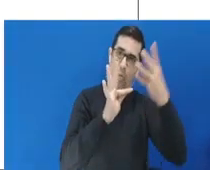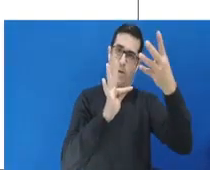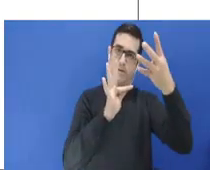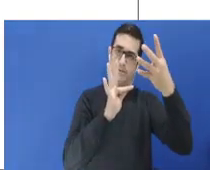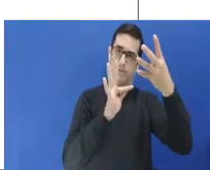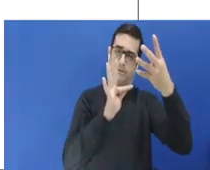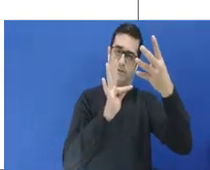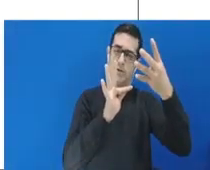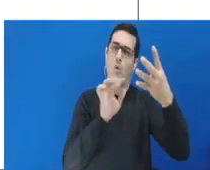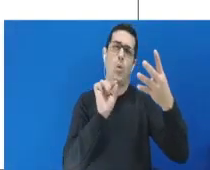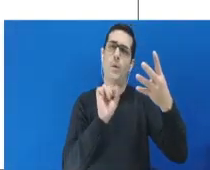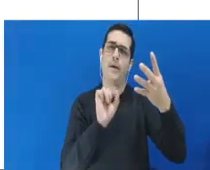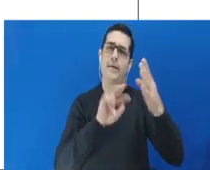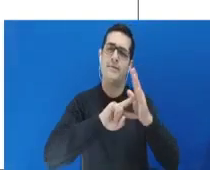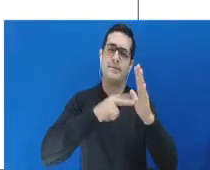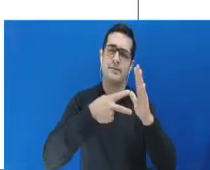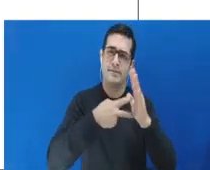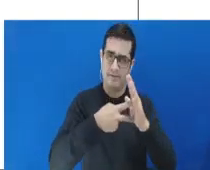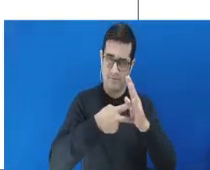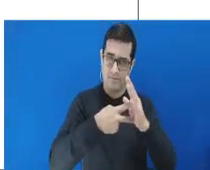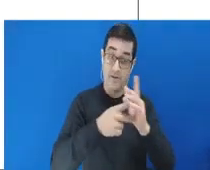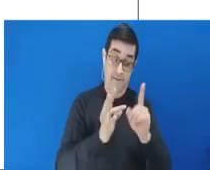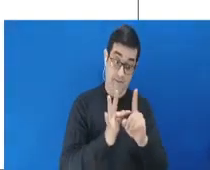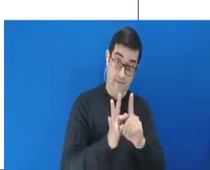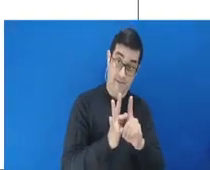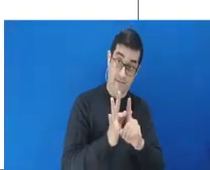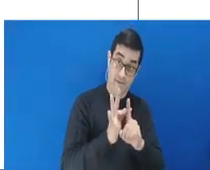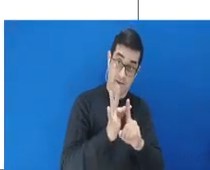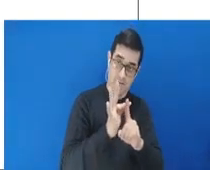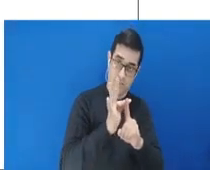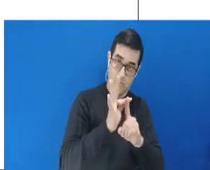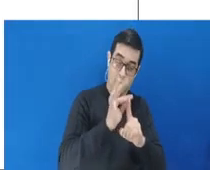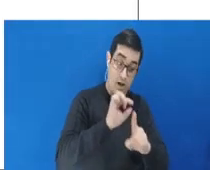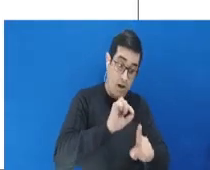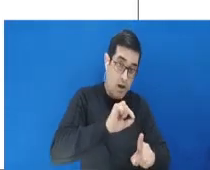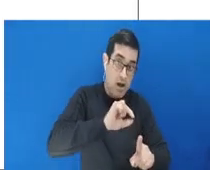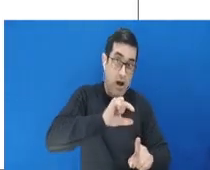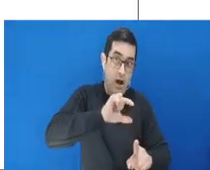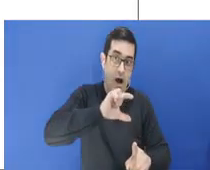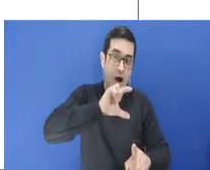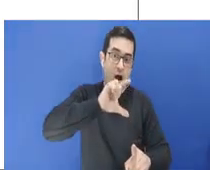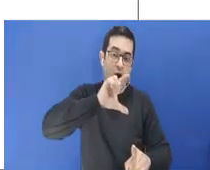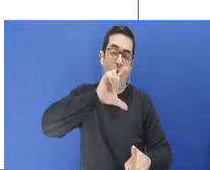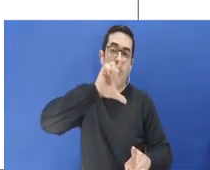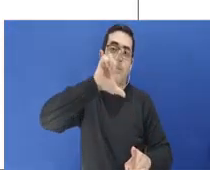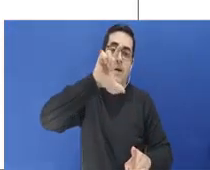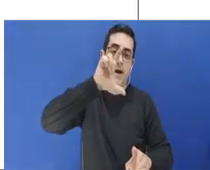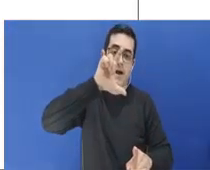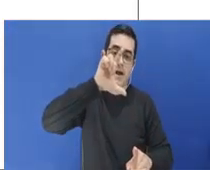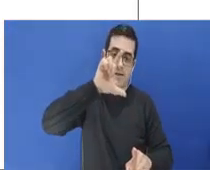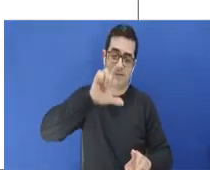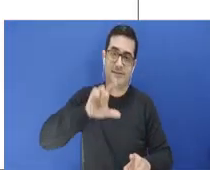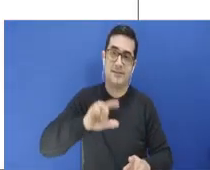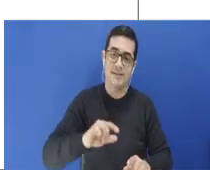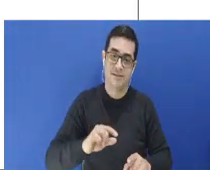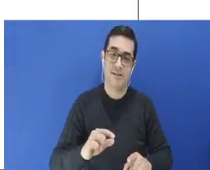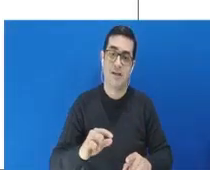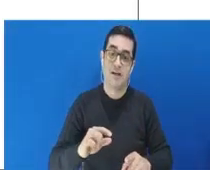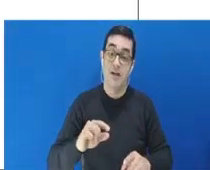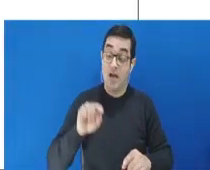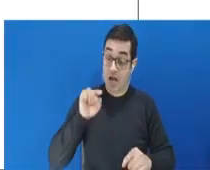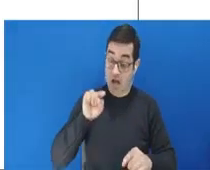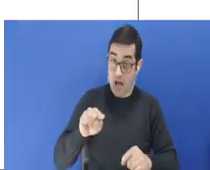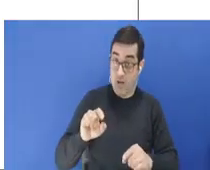isso? Que o aumento da temperatura faz com que a intensidade aumente abruptamente.